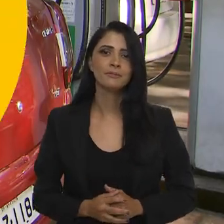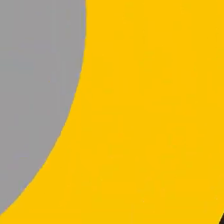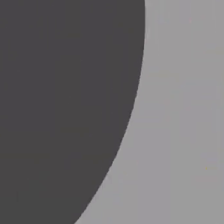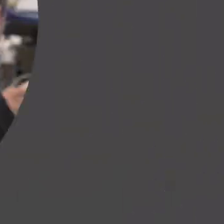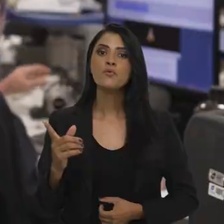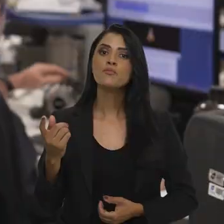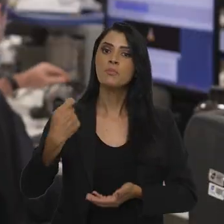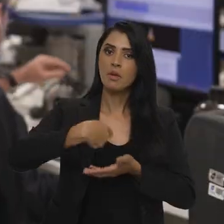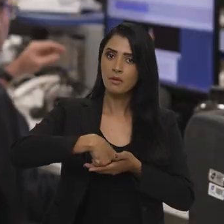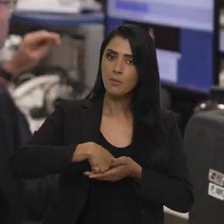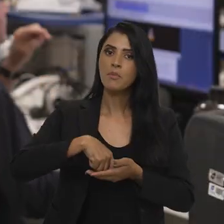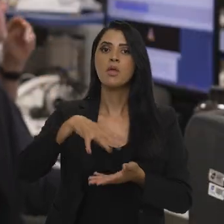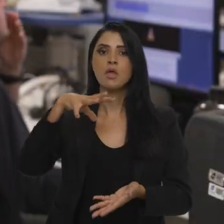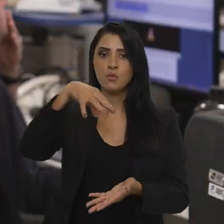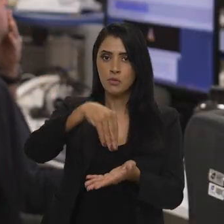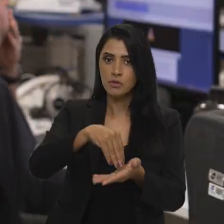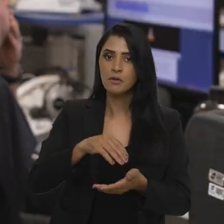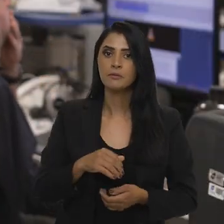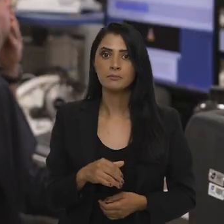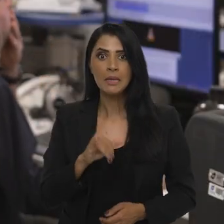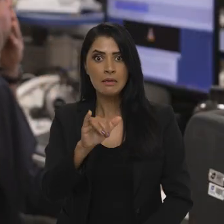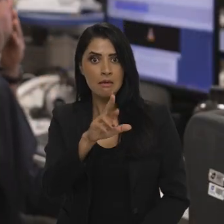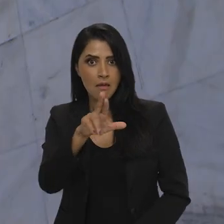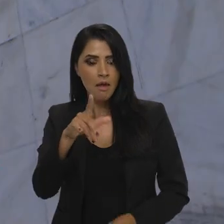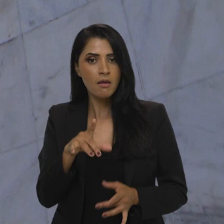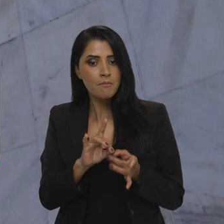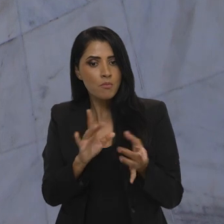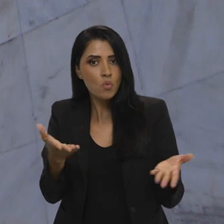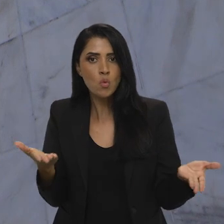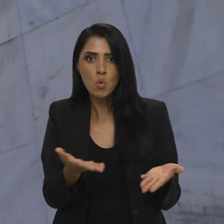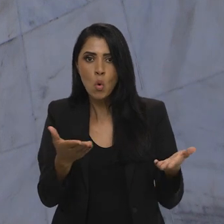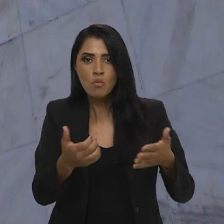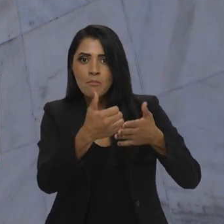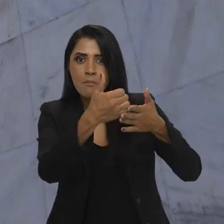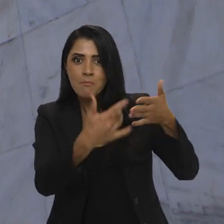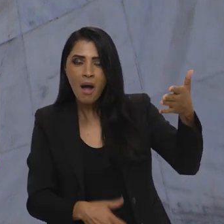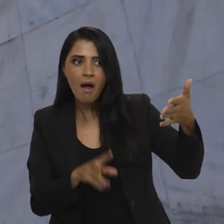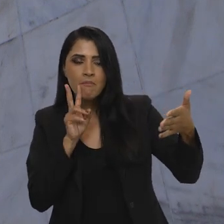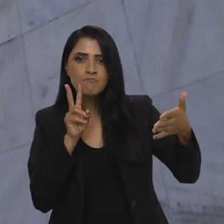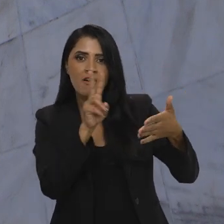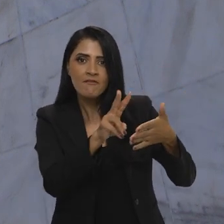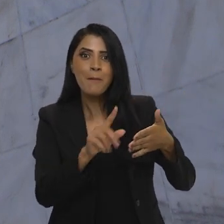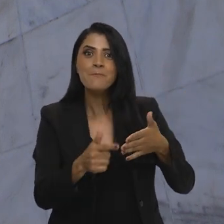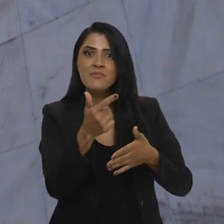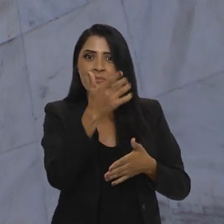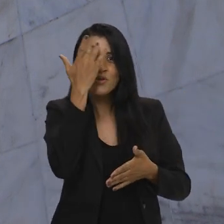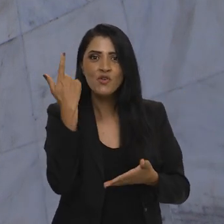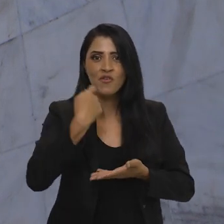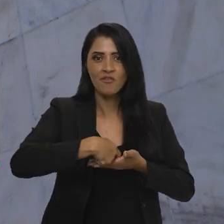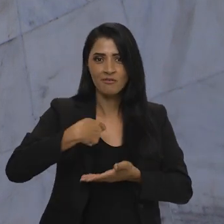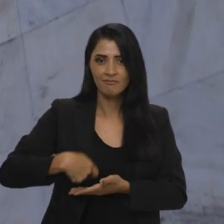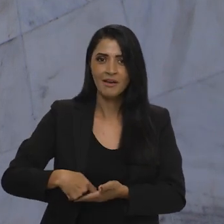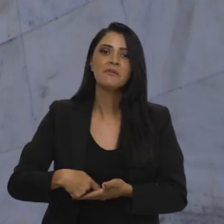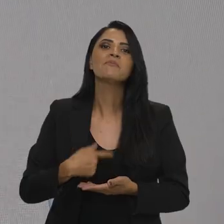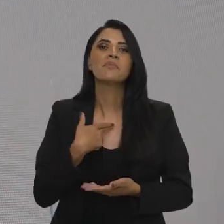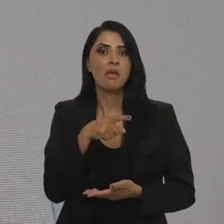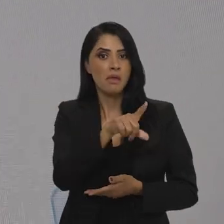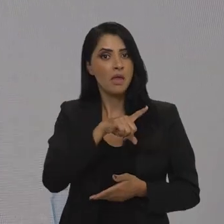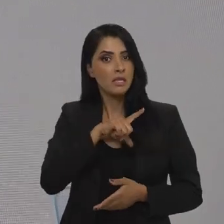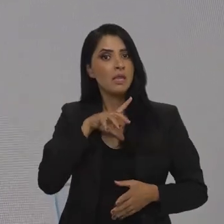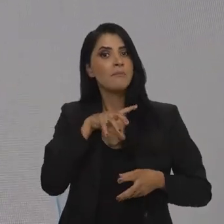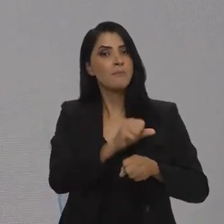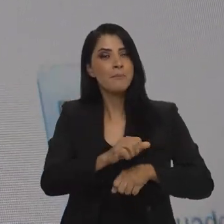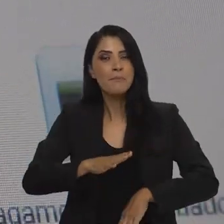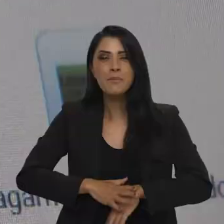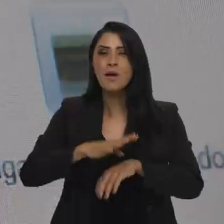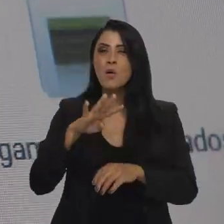consumidor. Restituição do Imposto de Renda. A Receita Federal liberou hoje a consulta do primeiro lote de restituição.